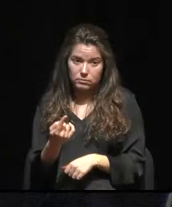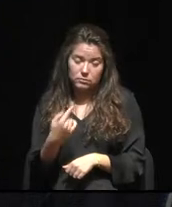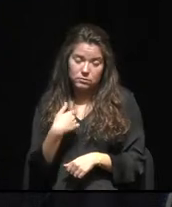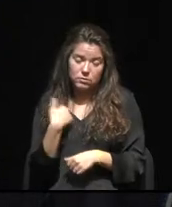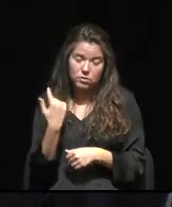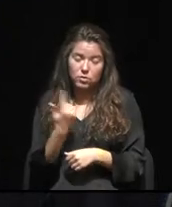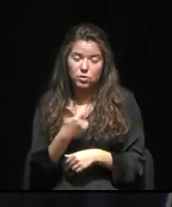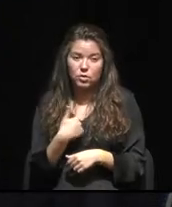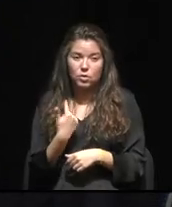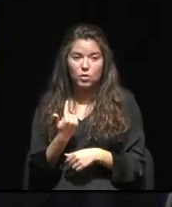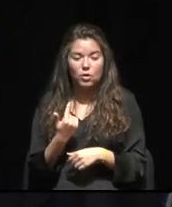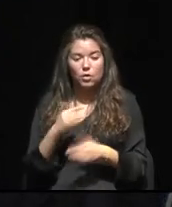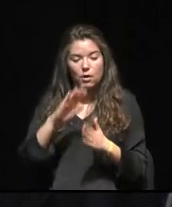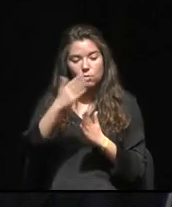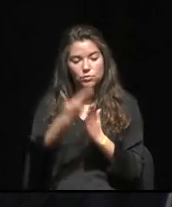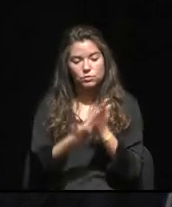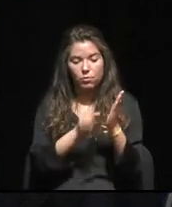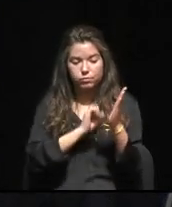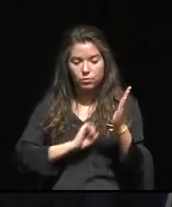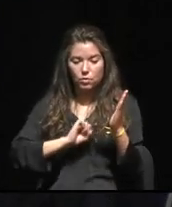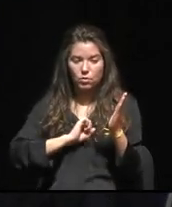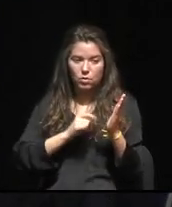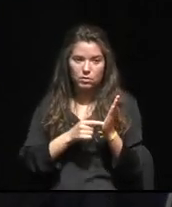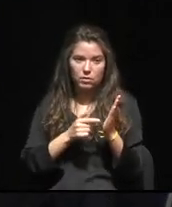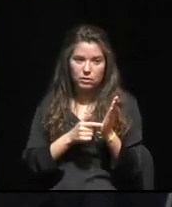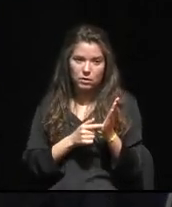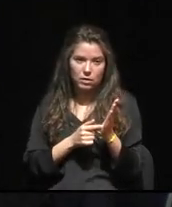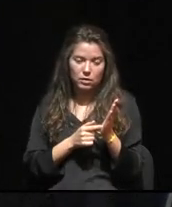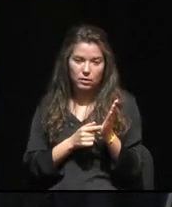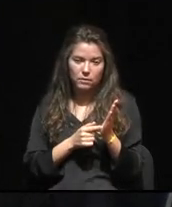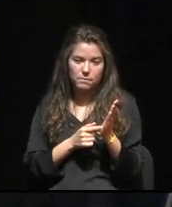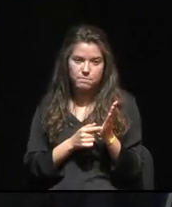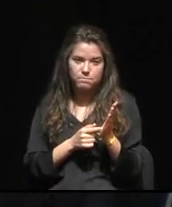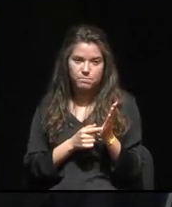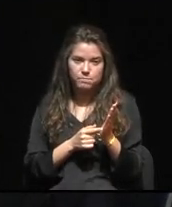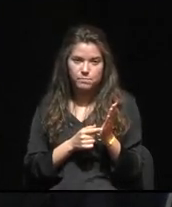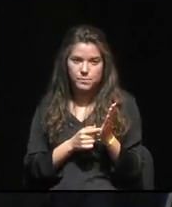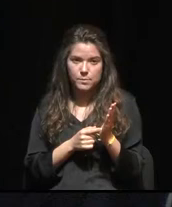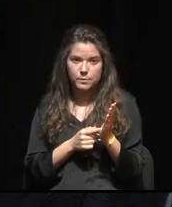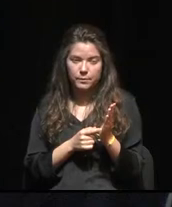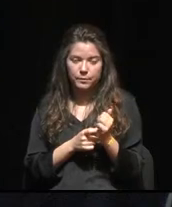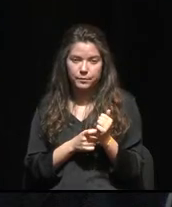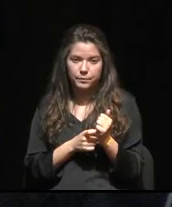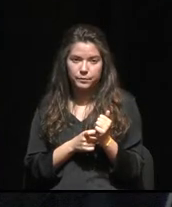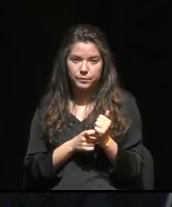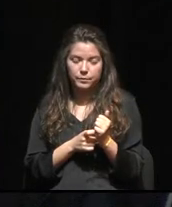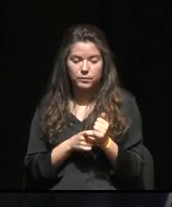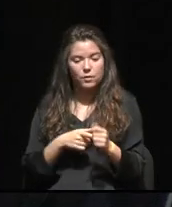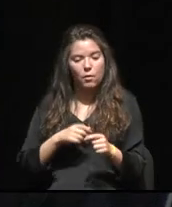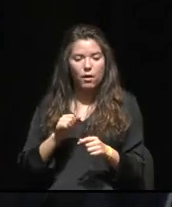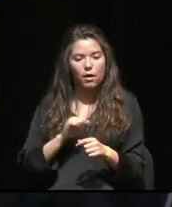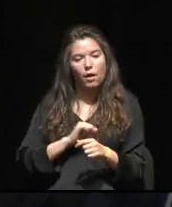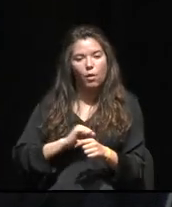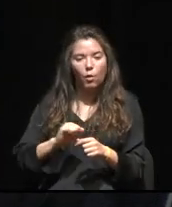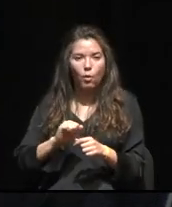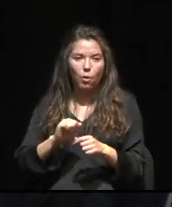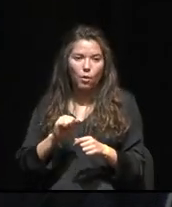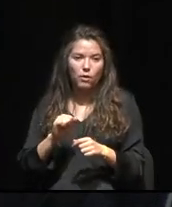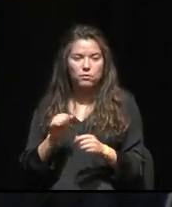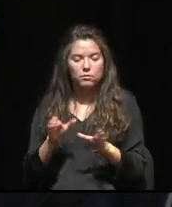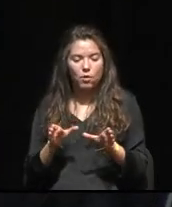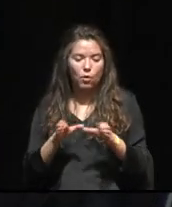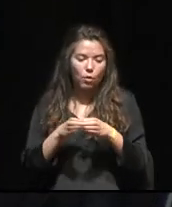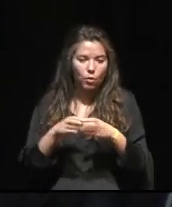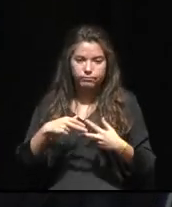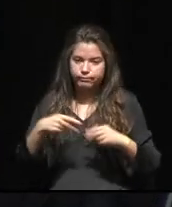Távamos a nossa Moção não era obviamente e um ataque ao executivo Municipal era